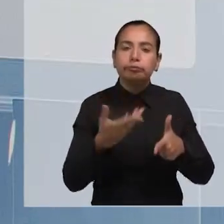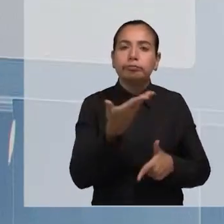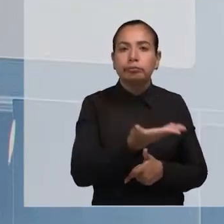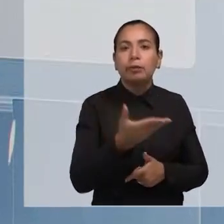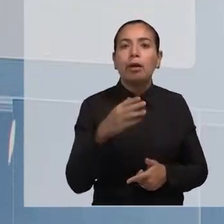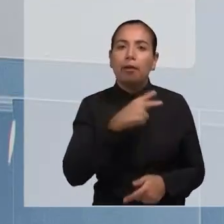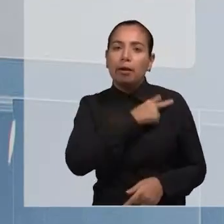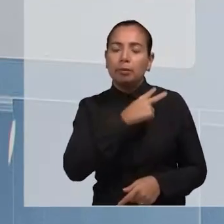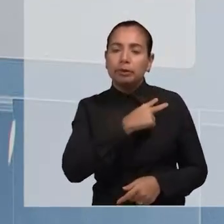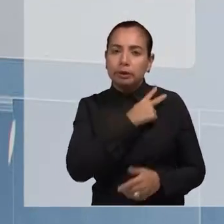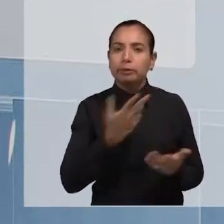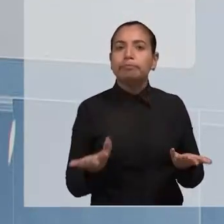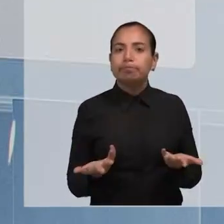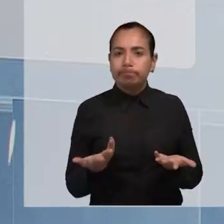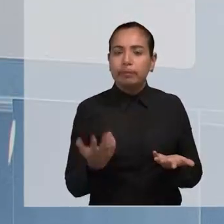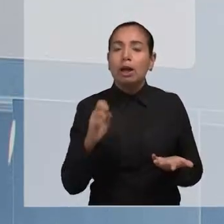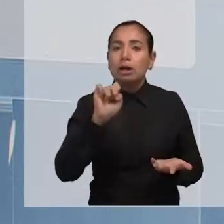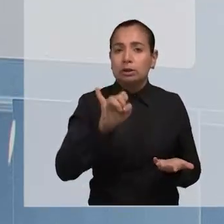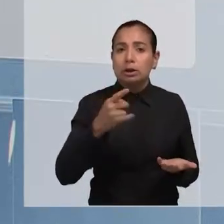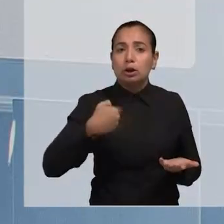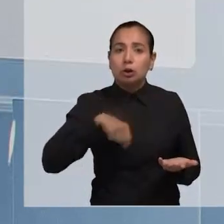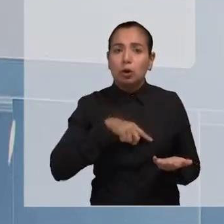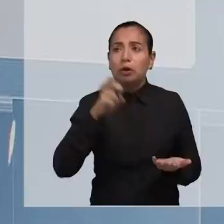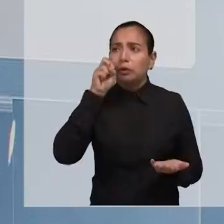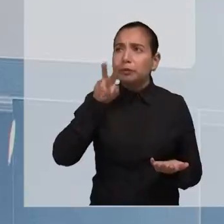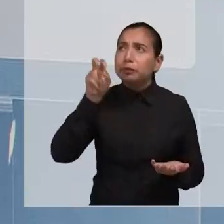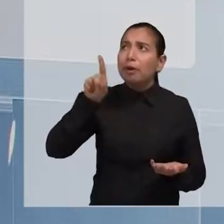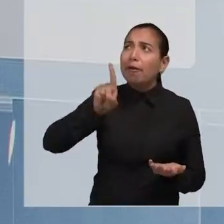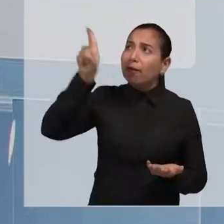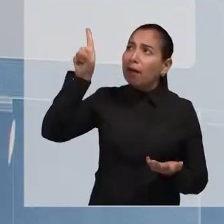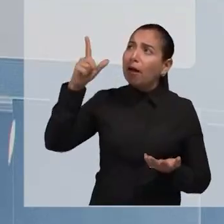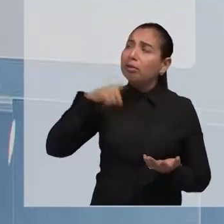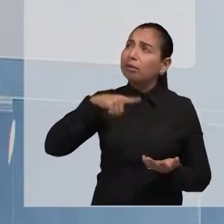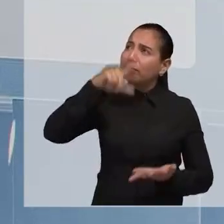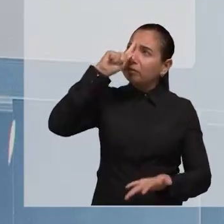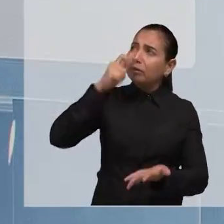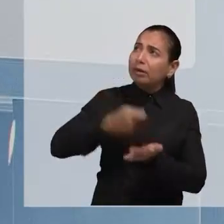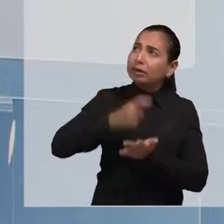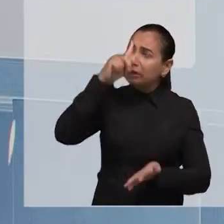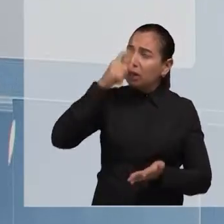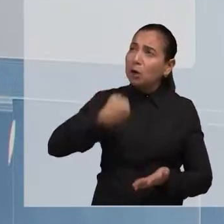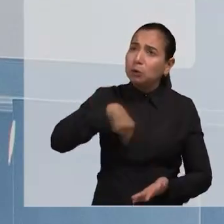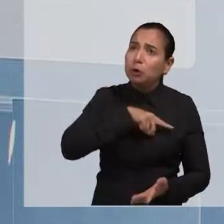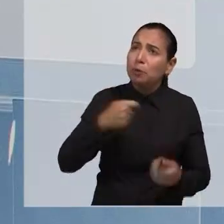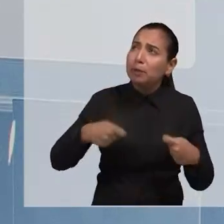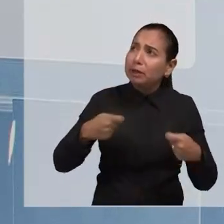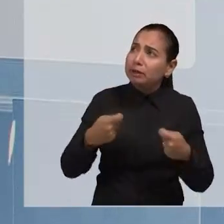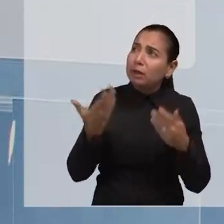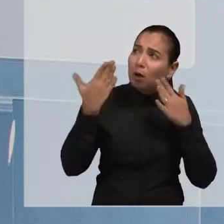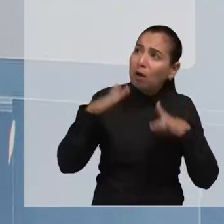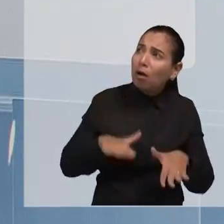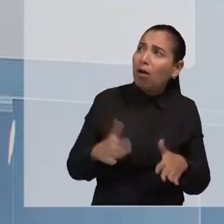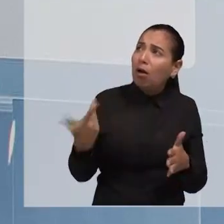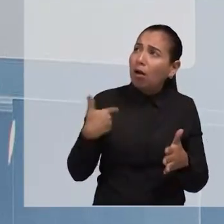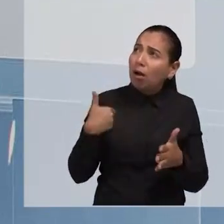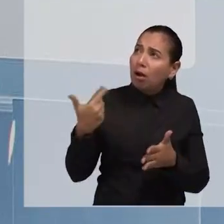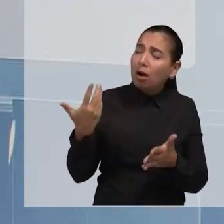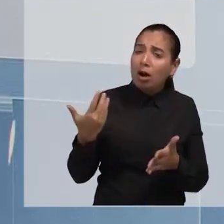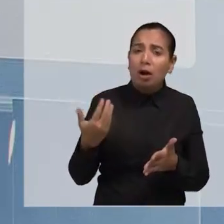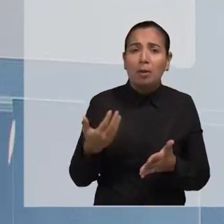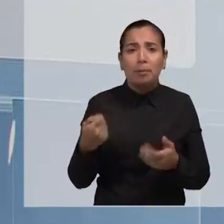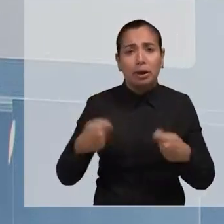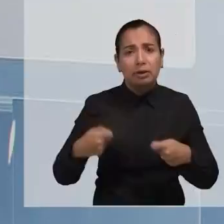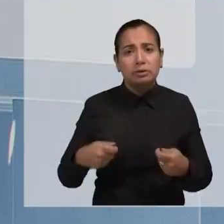nada sem uma reforma política. Essa reforma política não foi feita. Como é que pode existir ideologia para